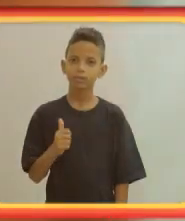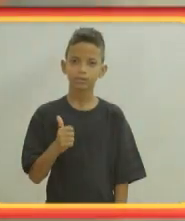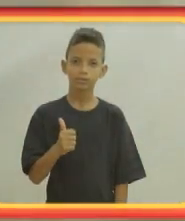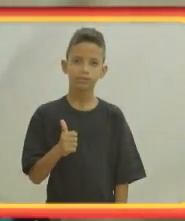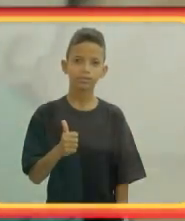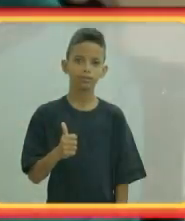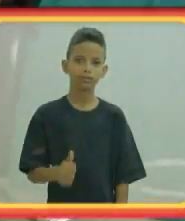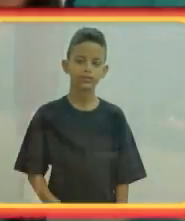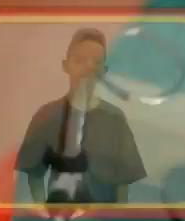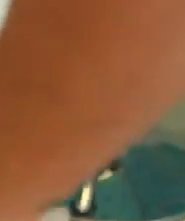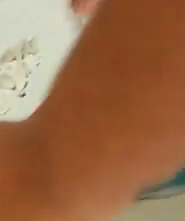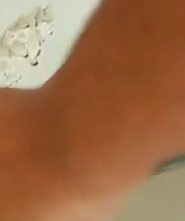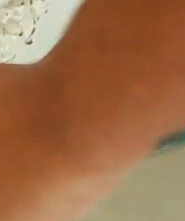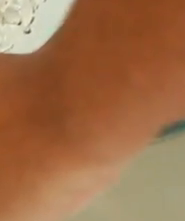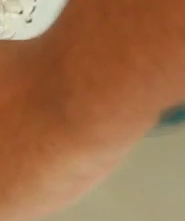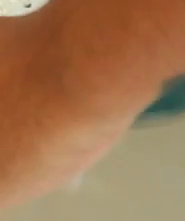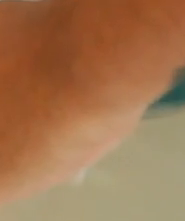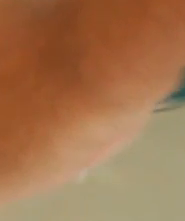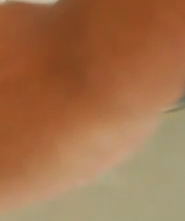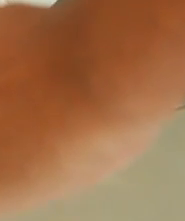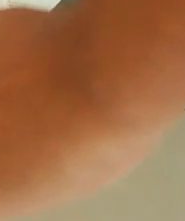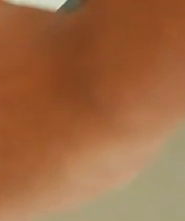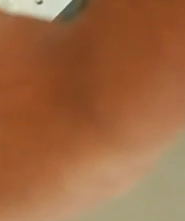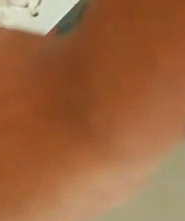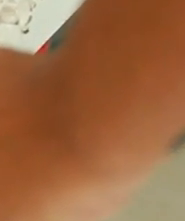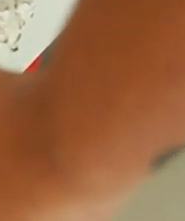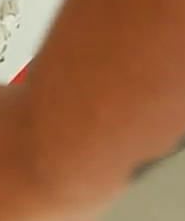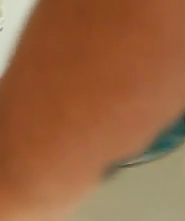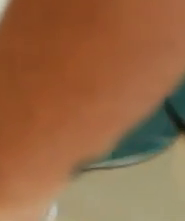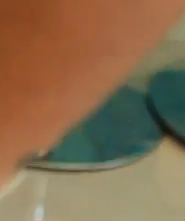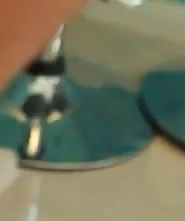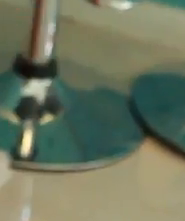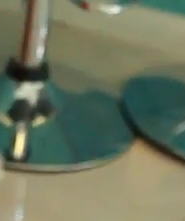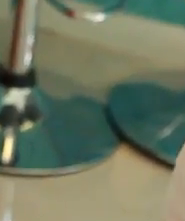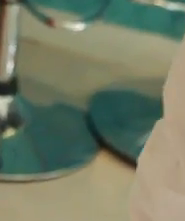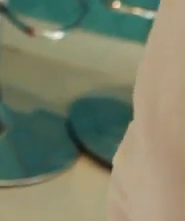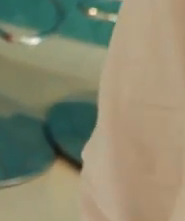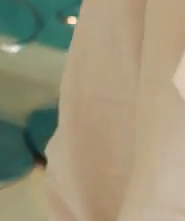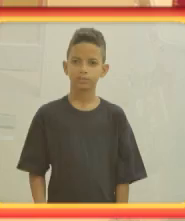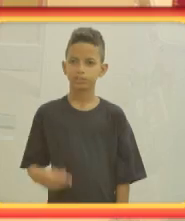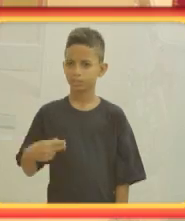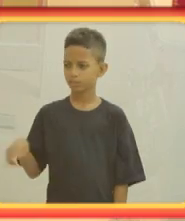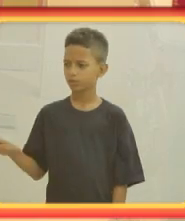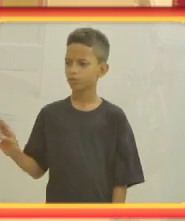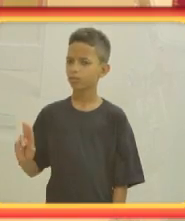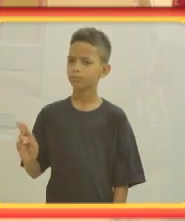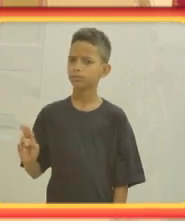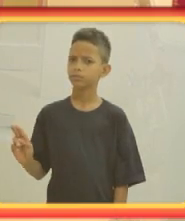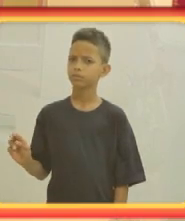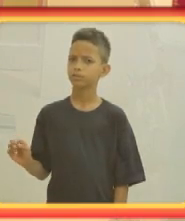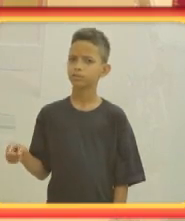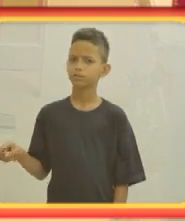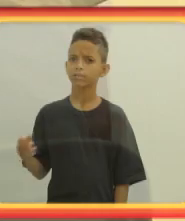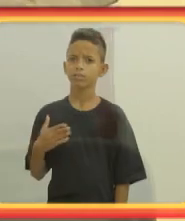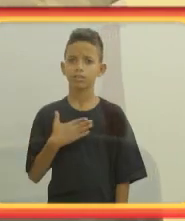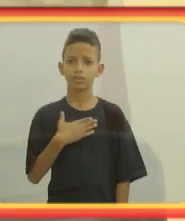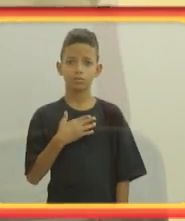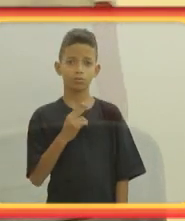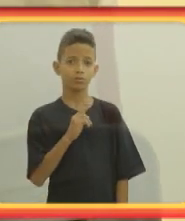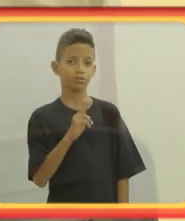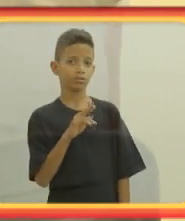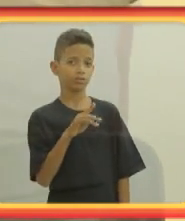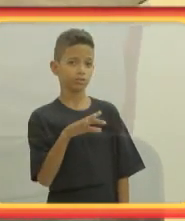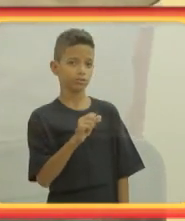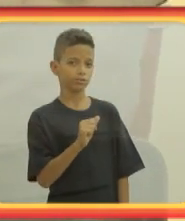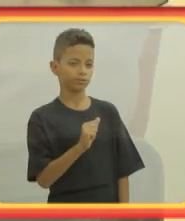em uma gaveta cartela com modelos de desenhos para unhas. Ela e Marina se sentam em uma mesa de manicure. Qual é o seu nome? Meu nome é Vitória.